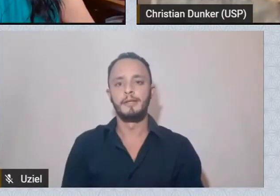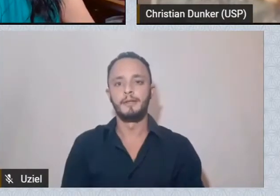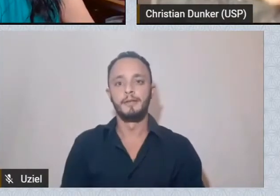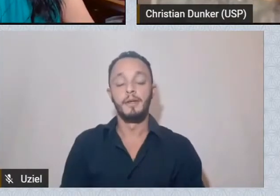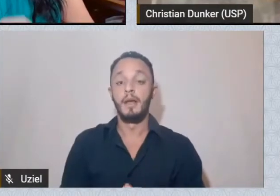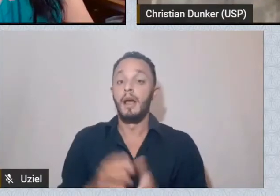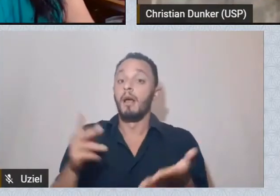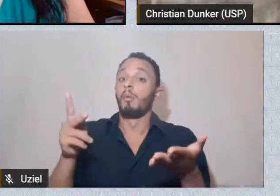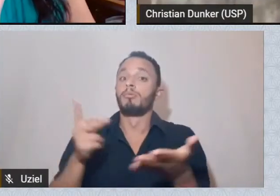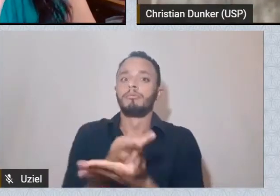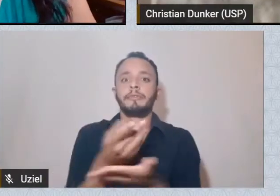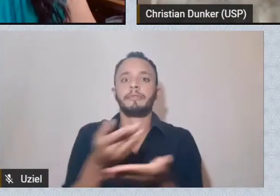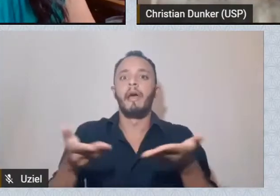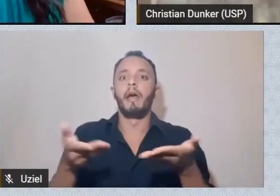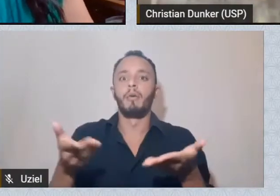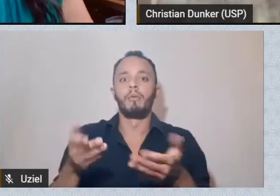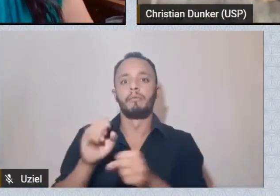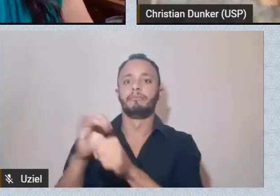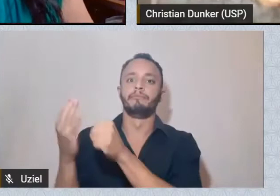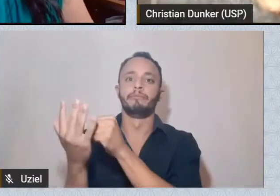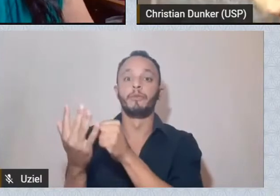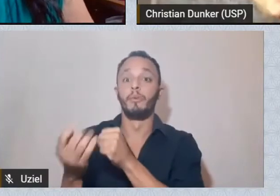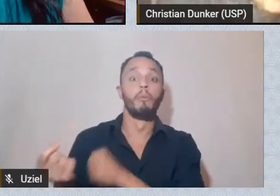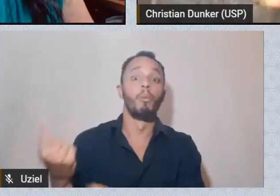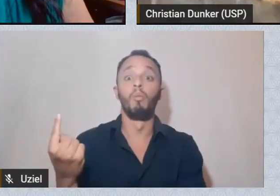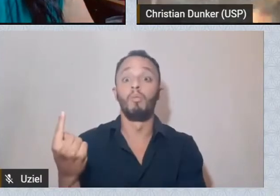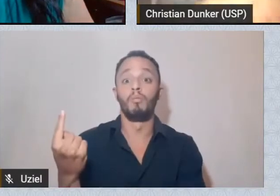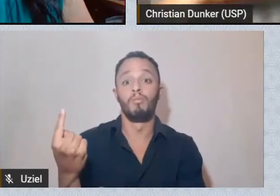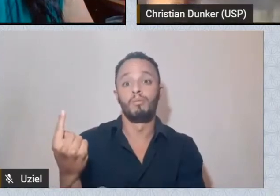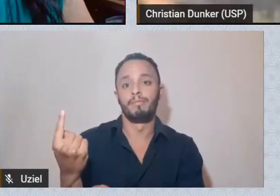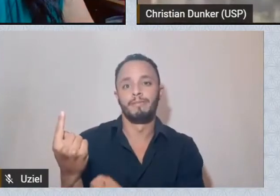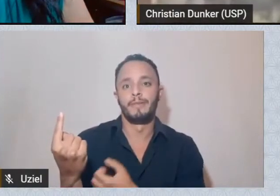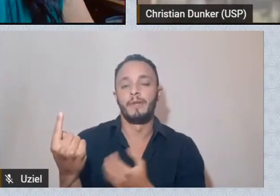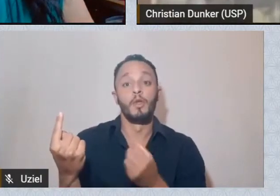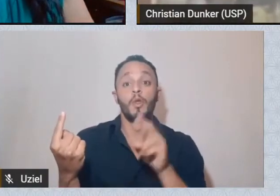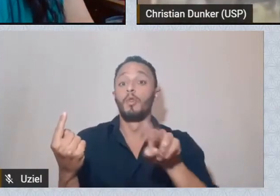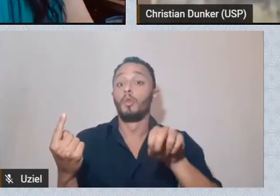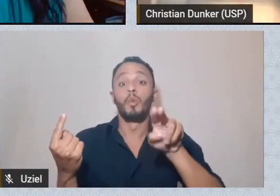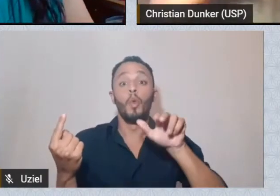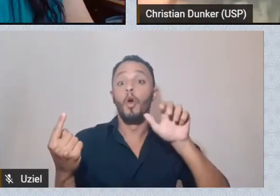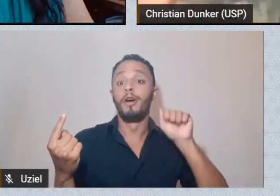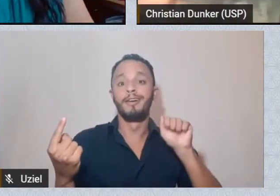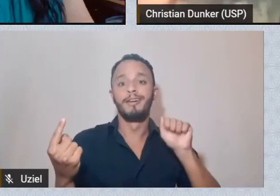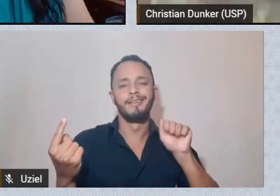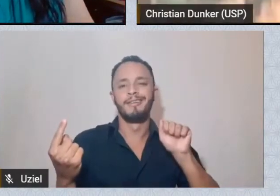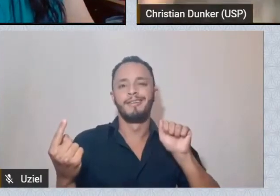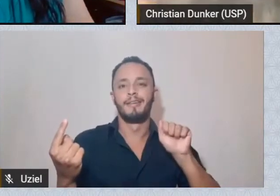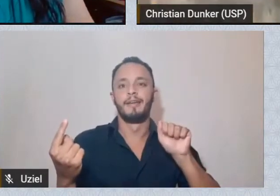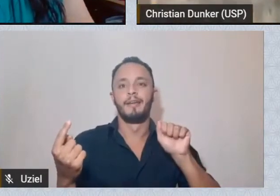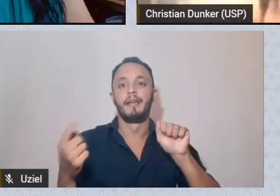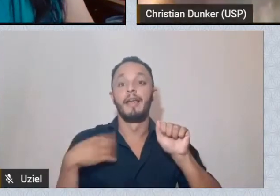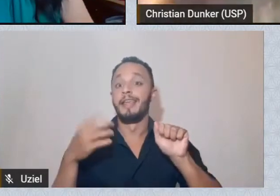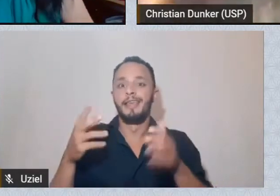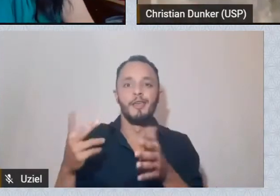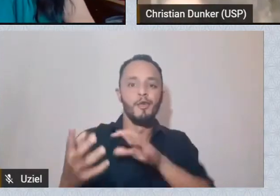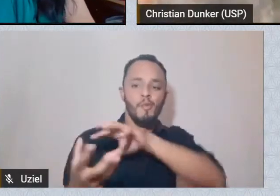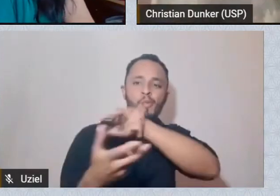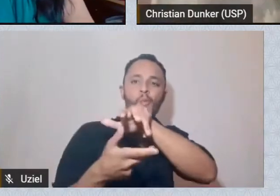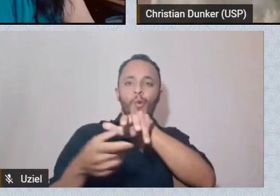Bom, espero que o Átila não esteja tão certo assim, que isso é início de uma nova era de